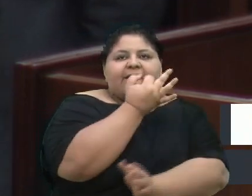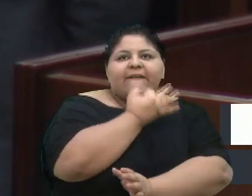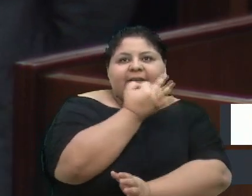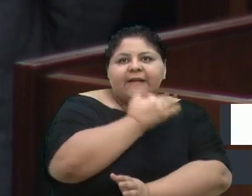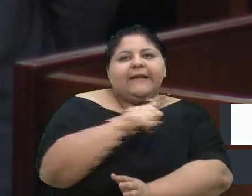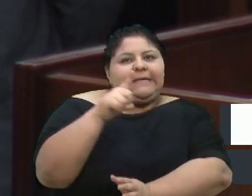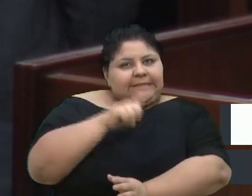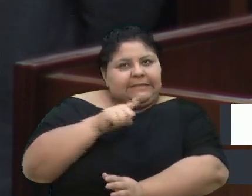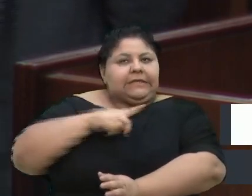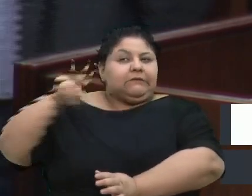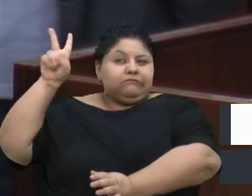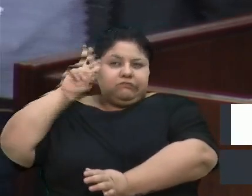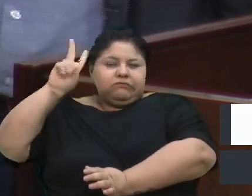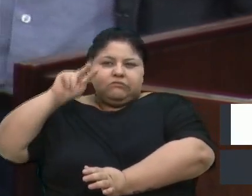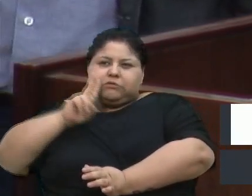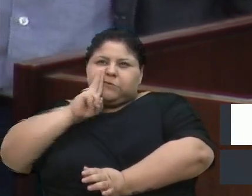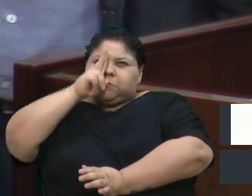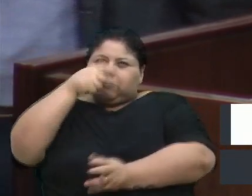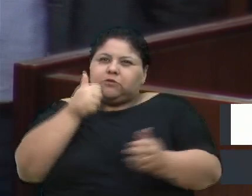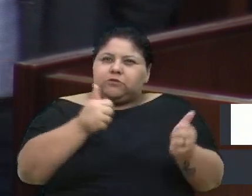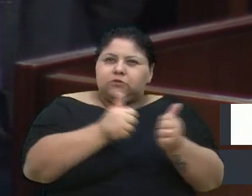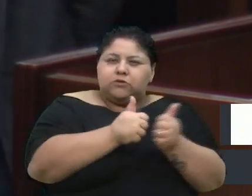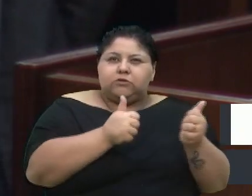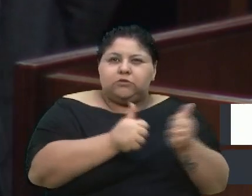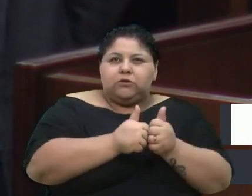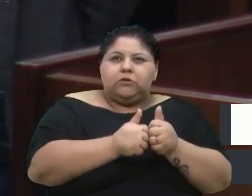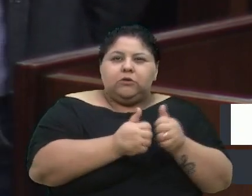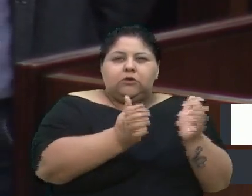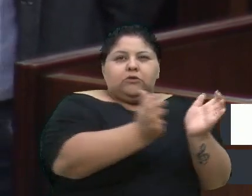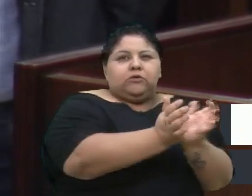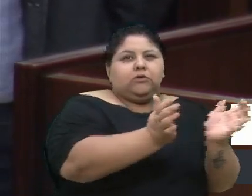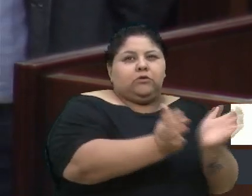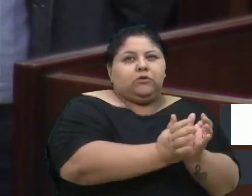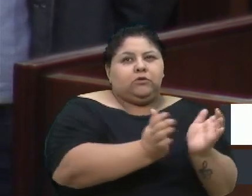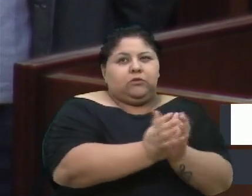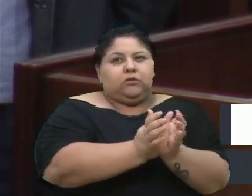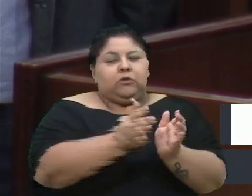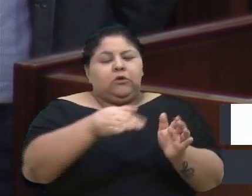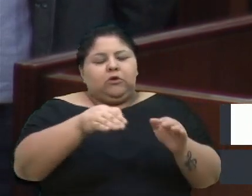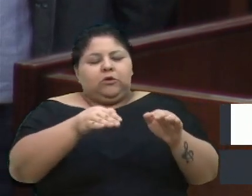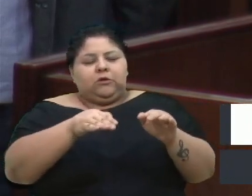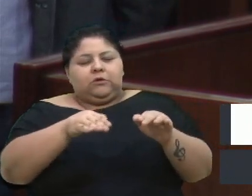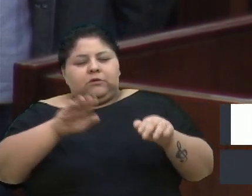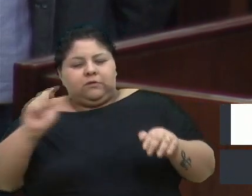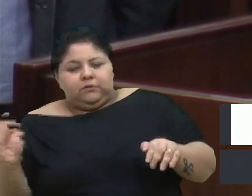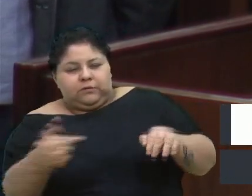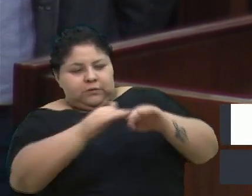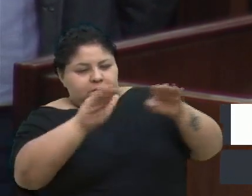história muito forte junto à Federação Gaúcha de Tênis de Mesa, da qual eu sou o diretor técnico, e faço aqui então o convite.